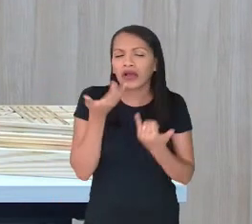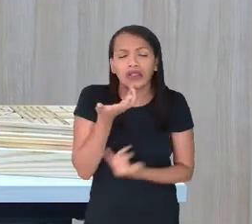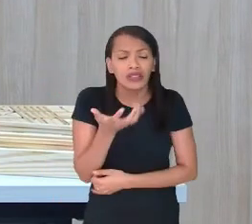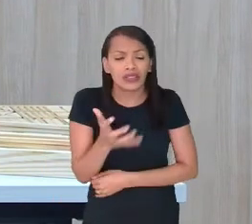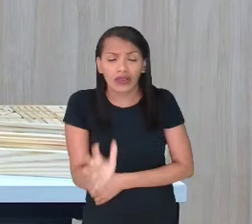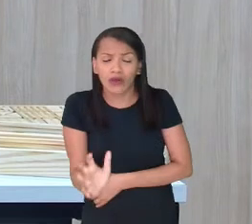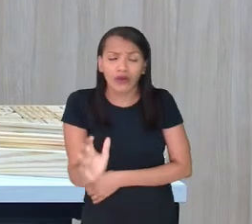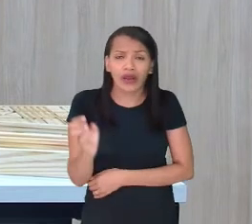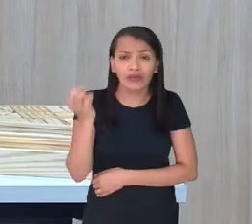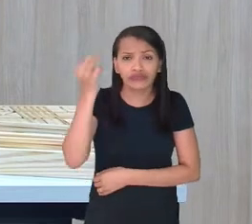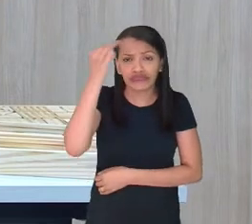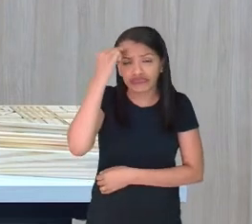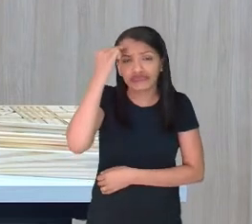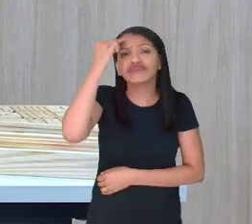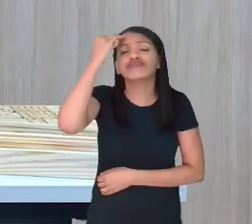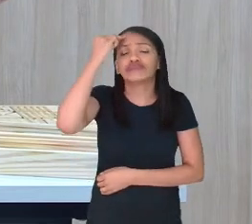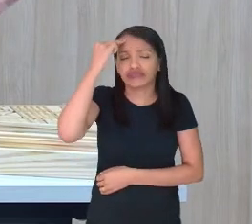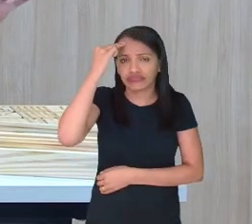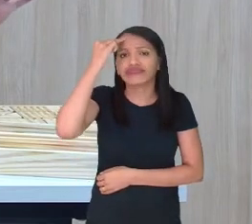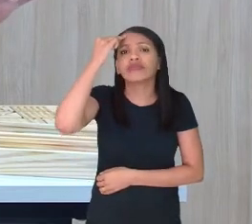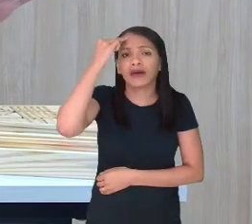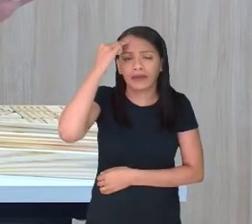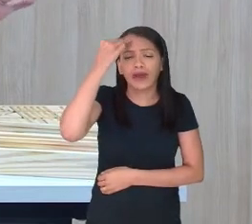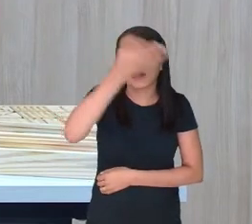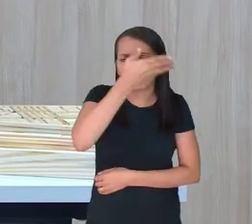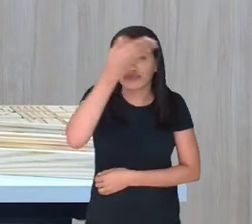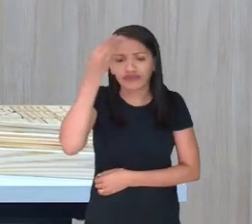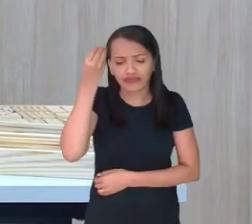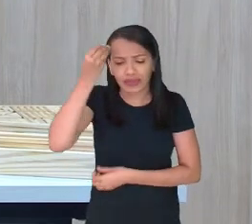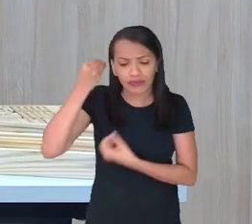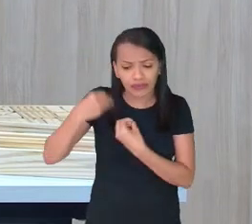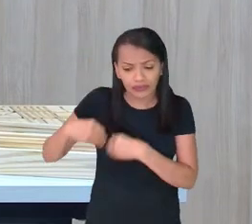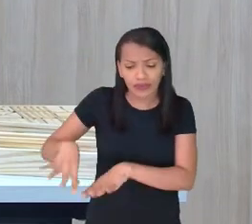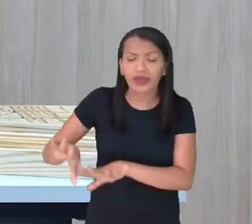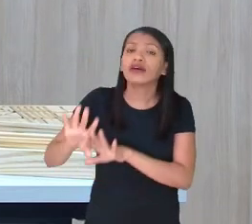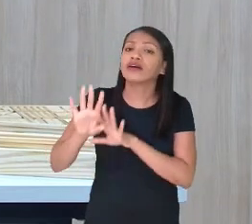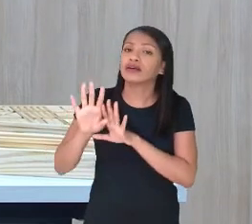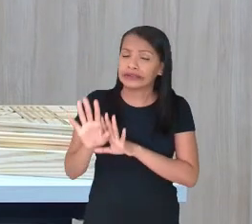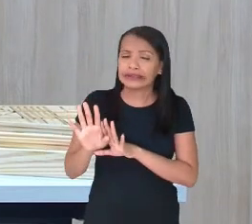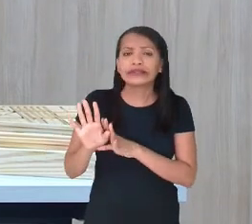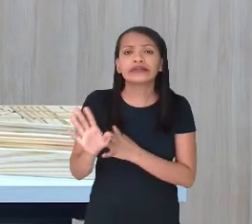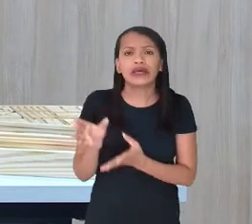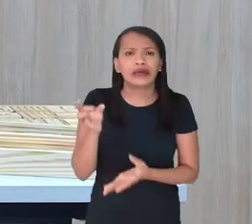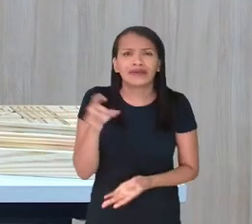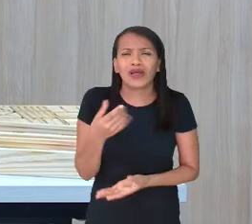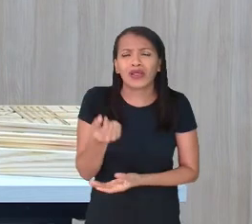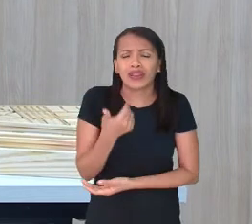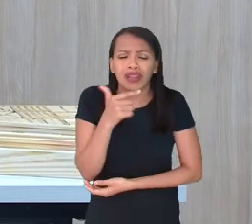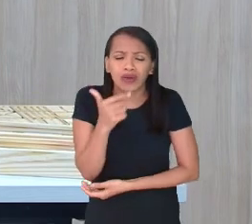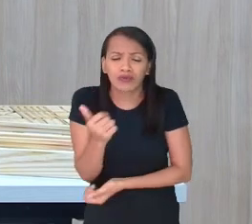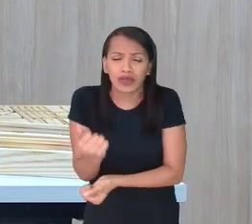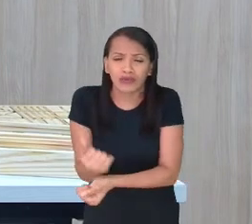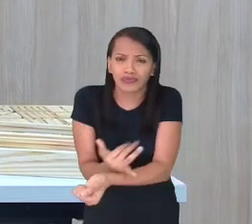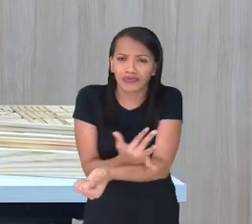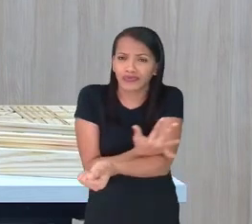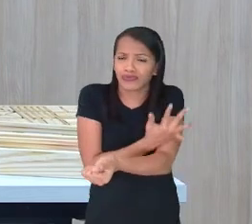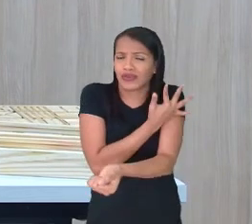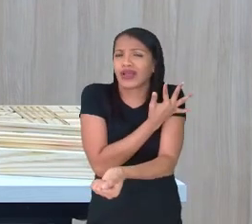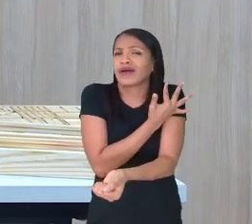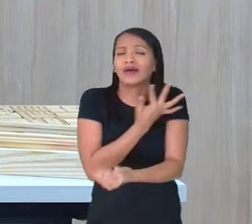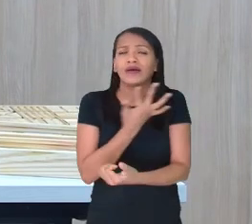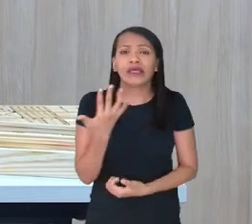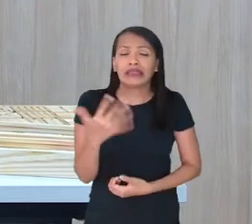que ele registre, eu passo ela de uma maneira muito sem emoções,